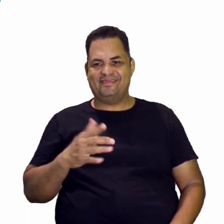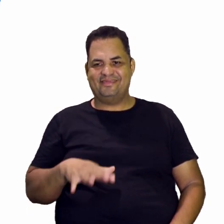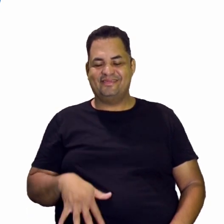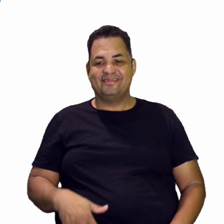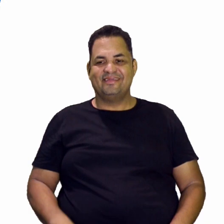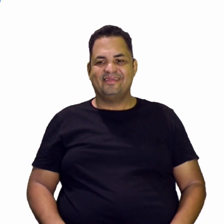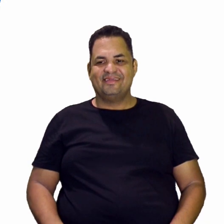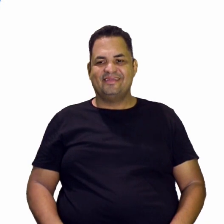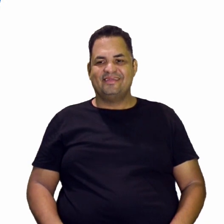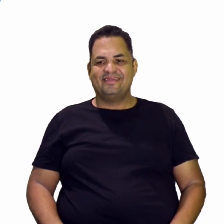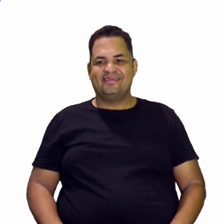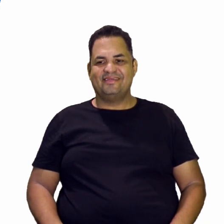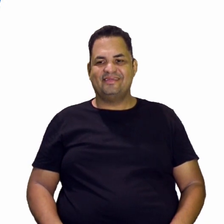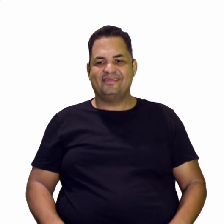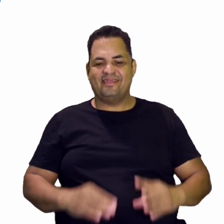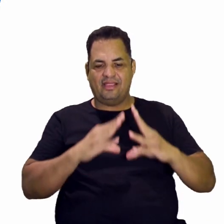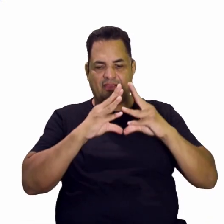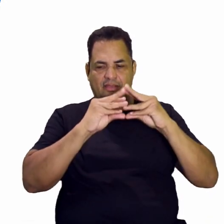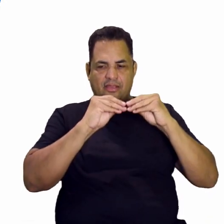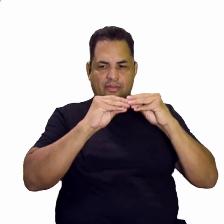esqueço.